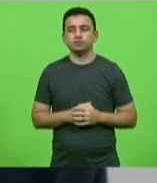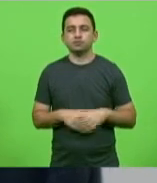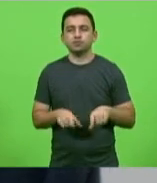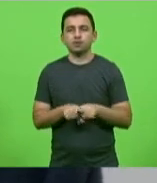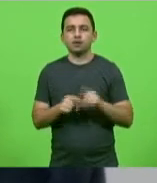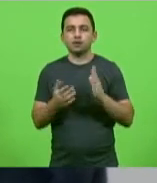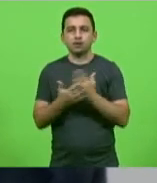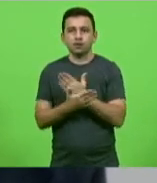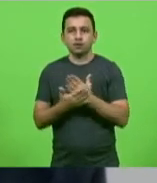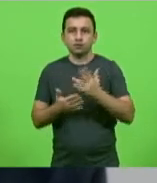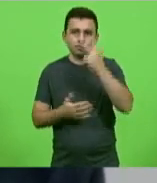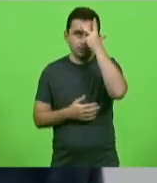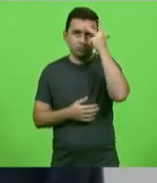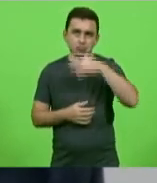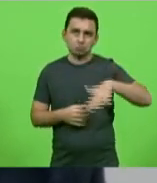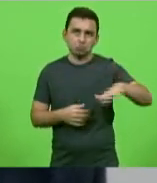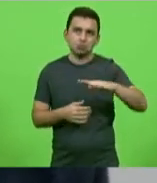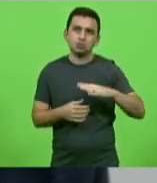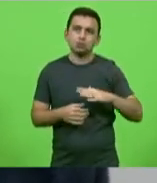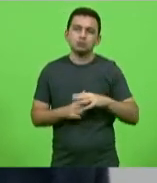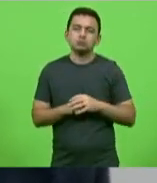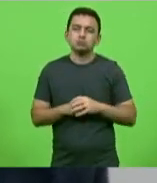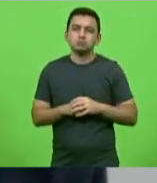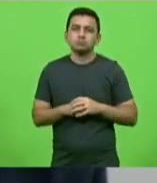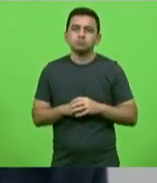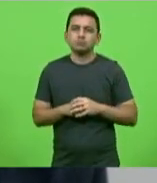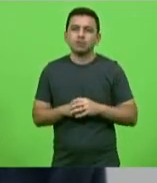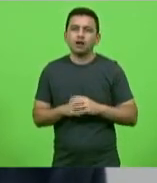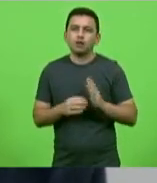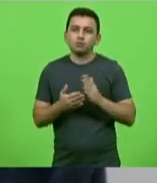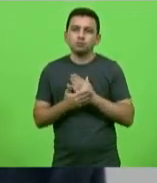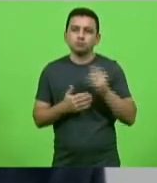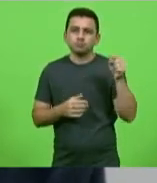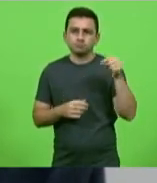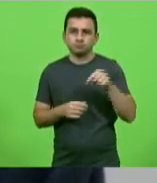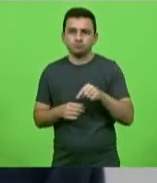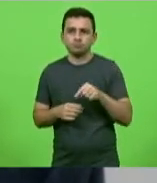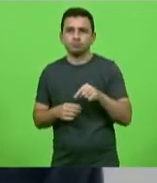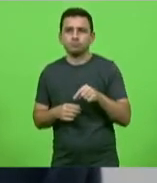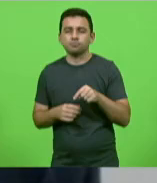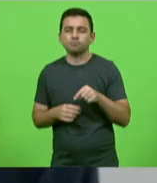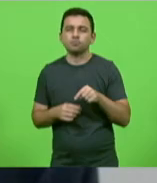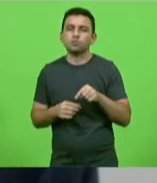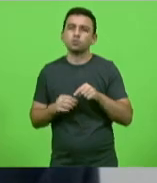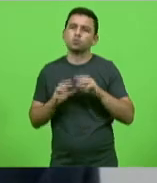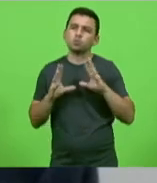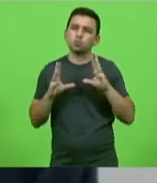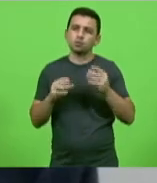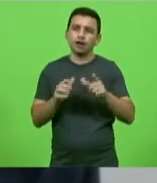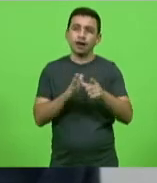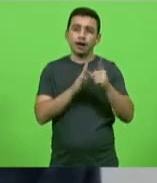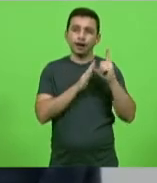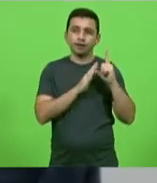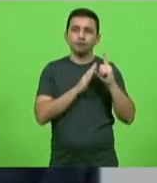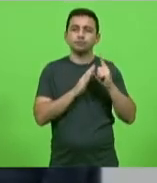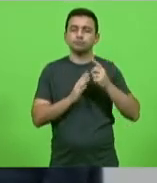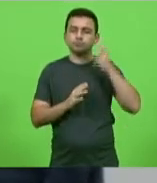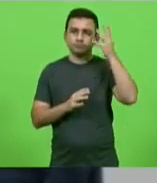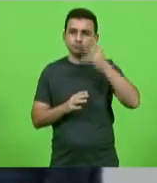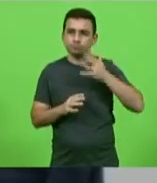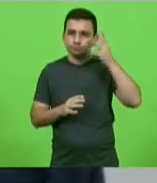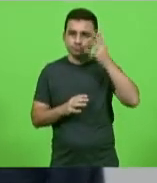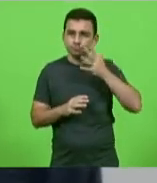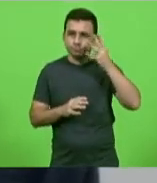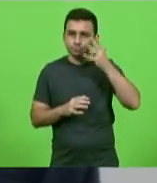questões neste momento são impertinentes, uma vez que trazidas à baila de forma minudente por todos aqueles que me antecederam em suas